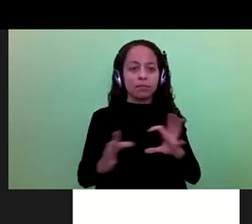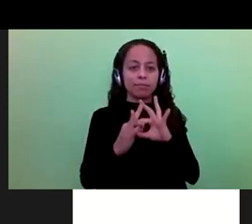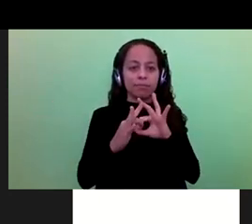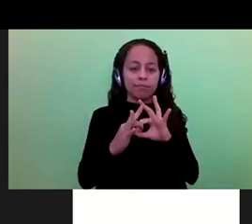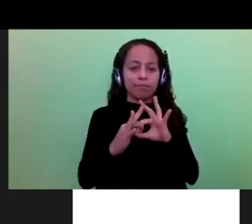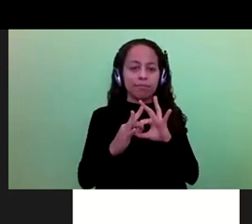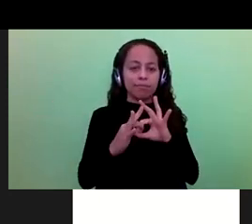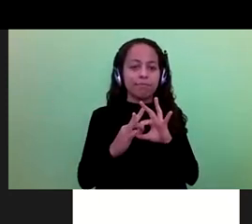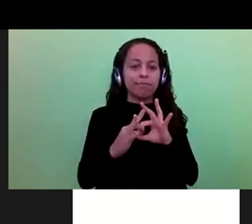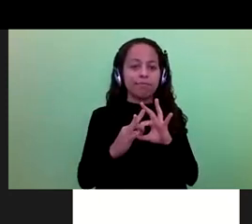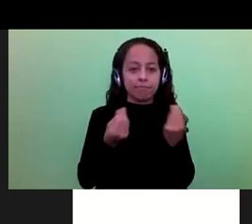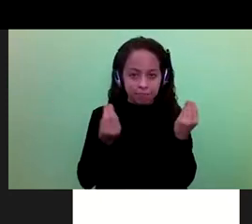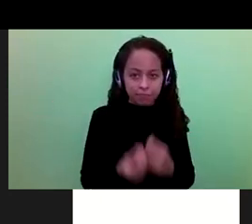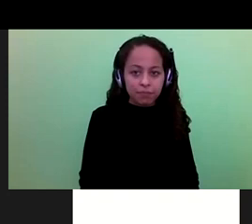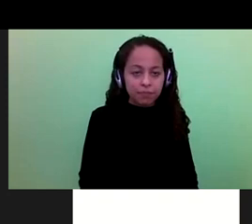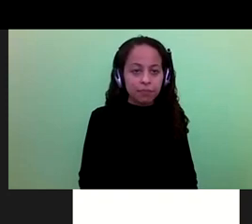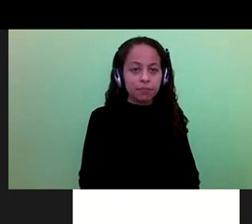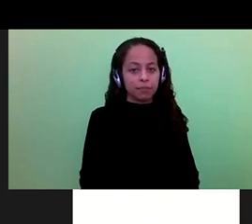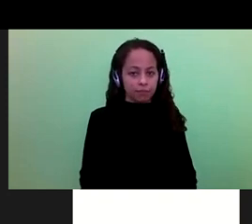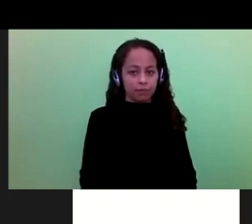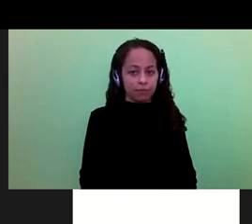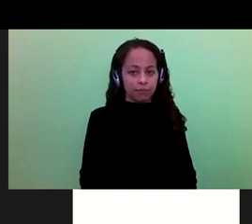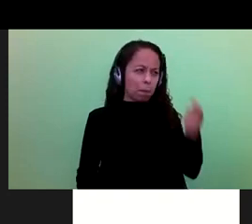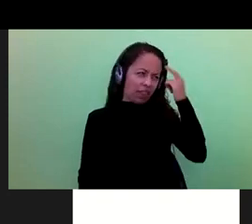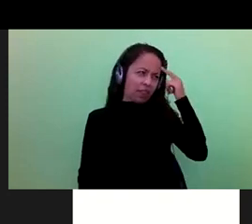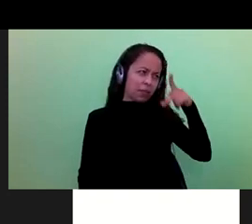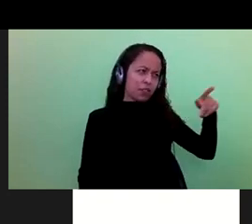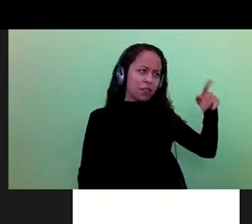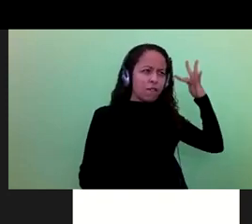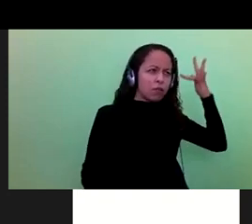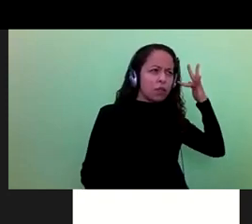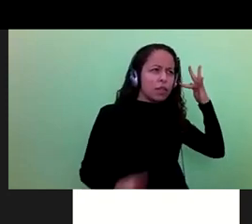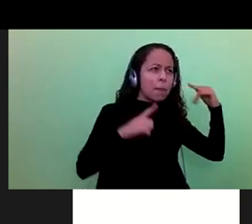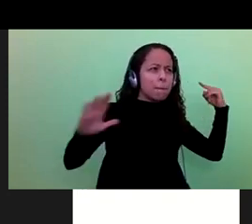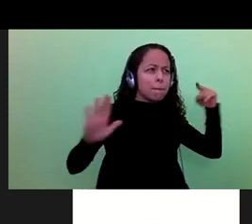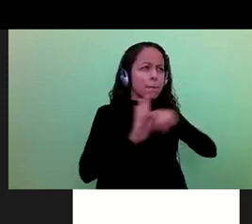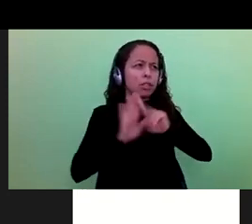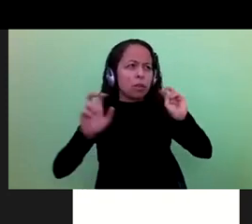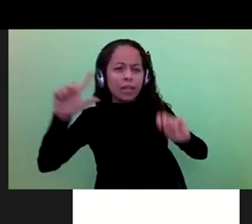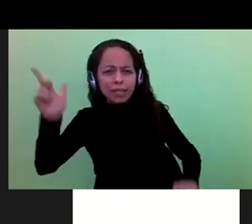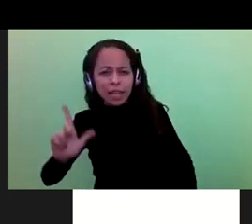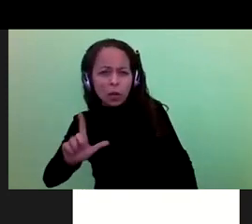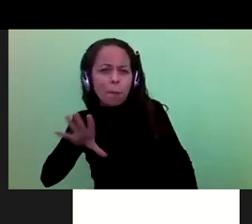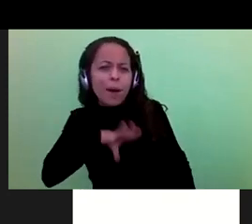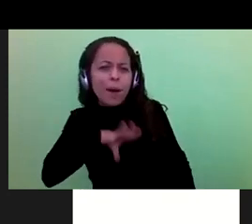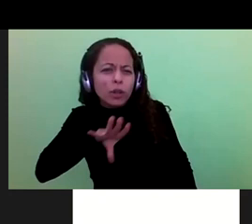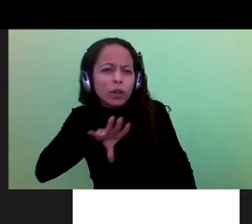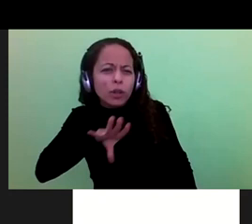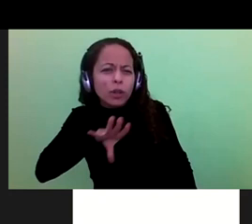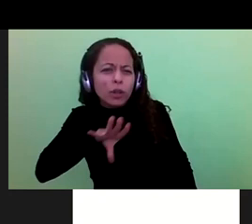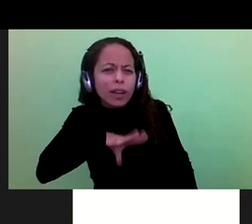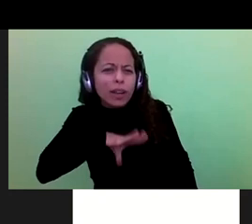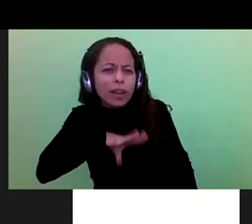interdisciplinar. Então, eles... Como assim? Professor de filosofia perguntando de literatura, perguntando de corrente